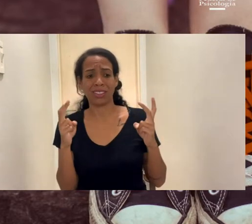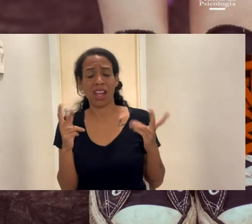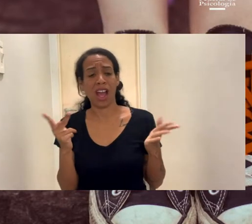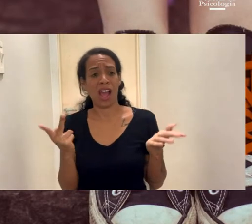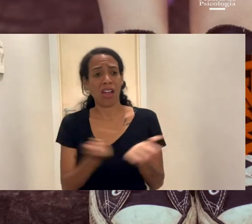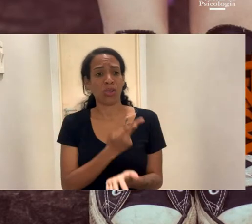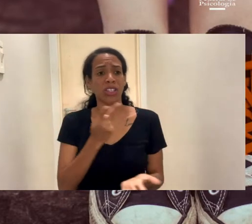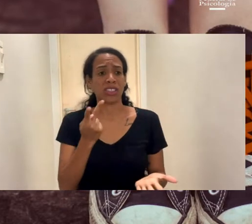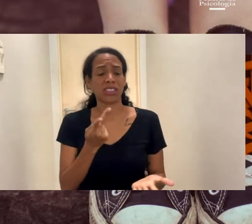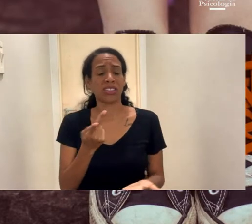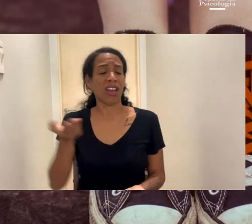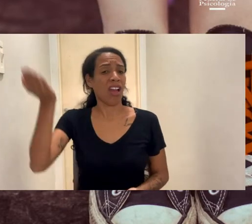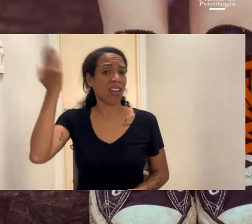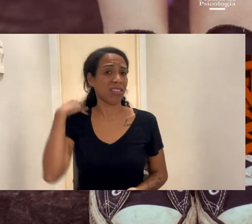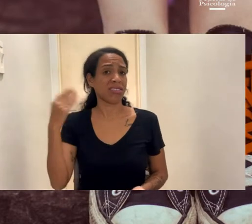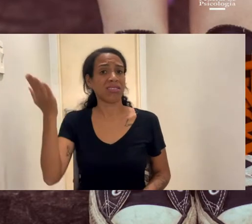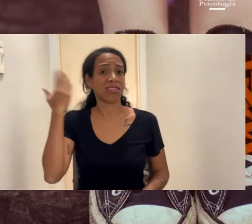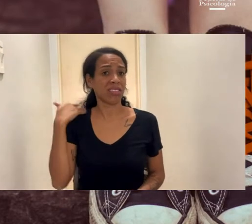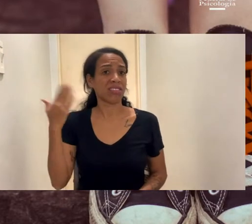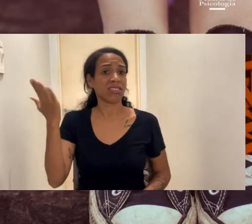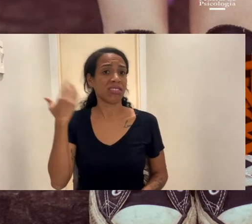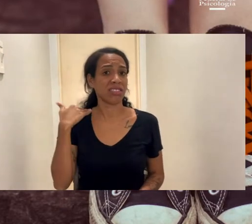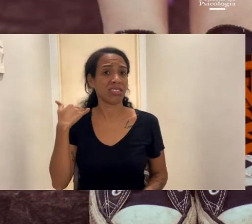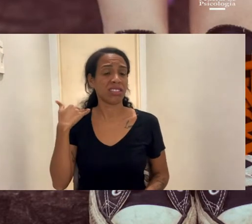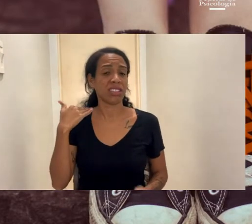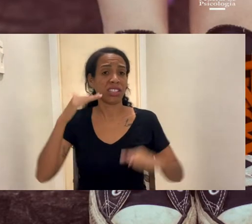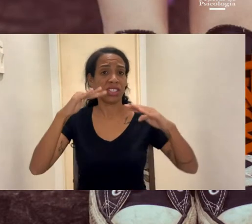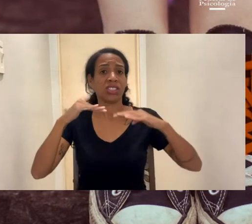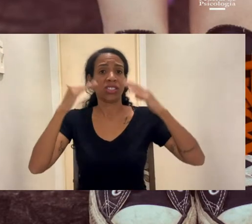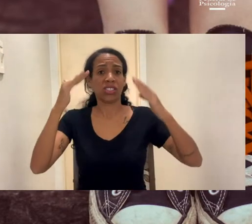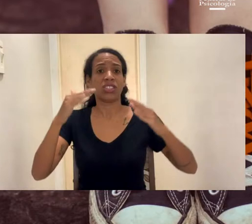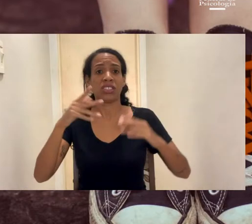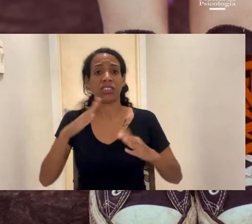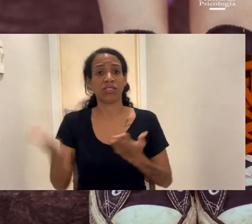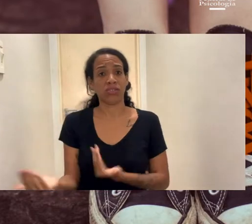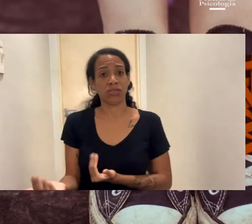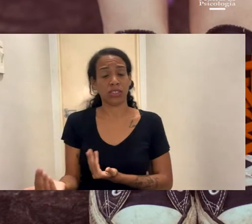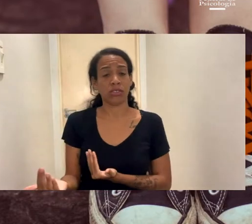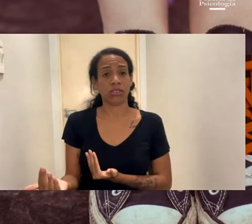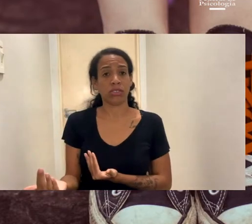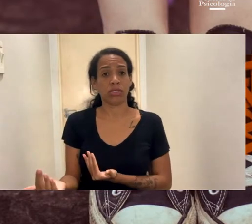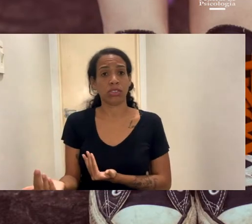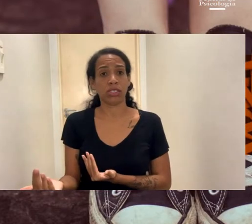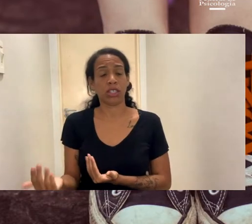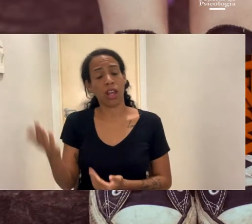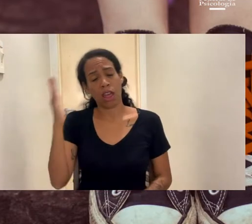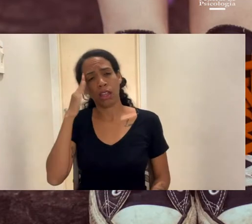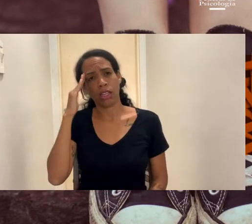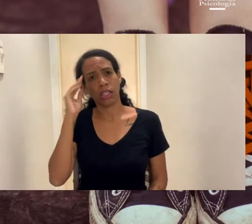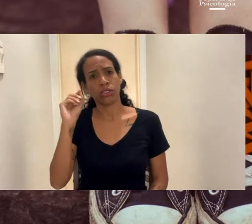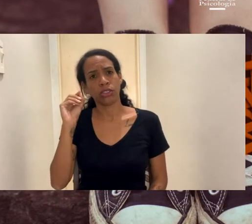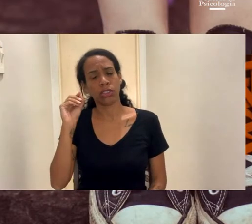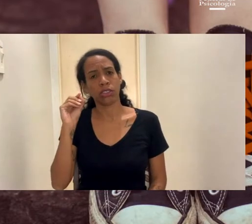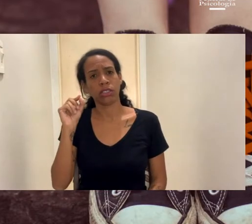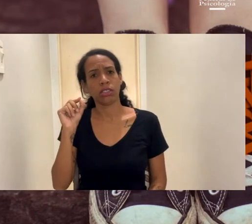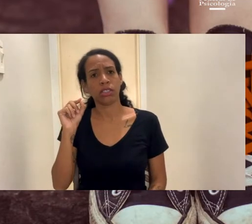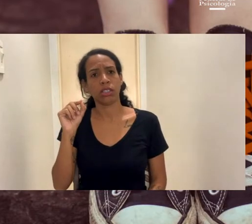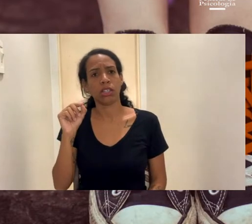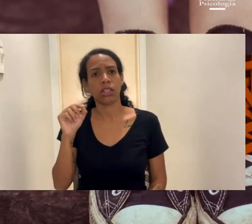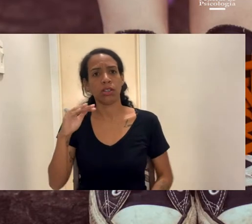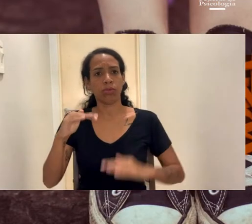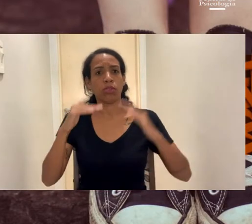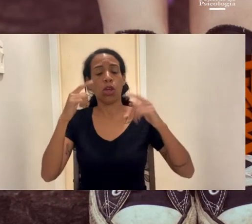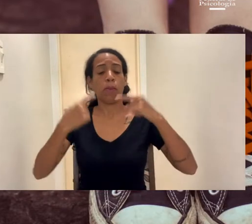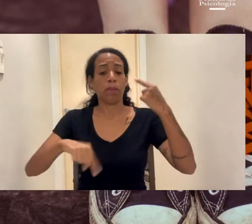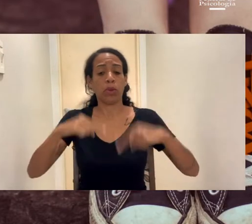cometidas historicamente sobre essa parcela da nossa juventude. A gente entende enquanto sociedade, enquanto projeto político,